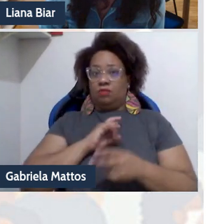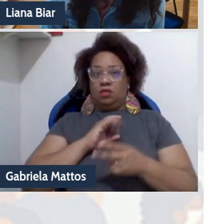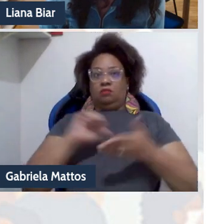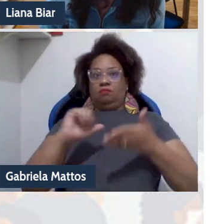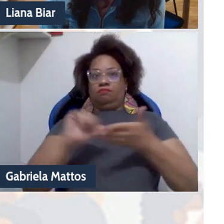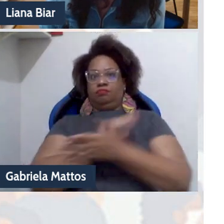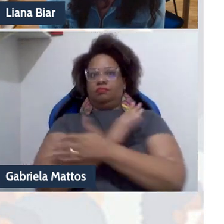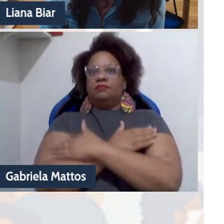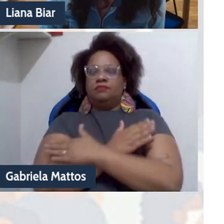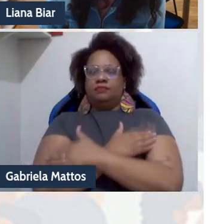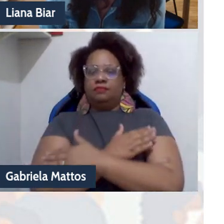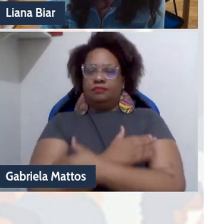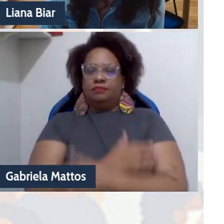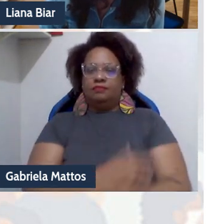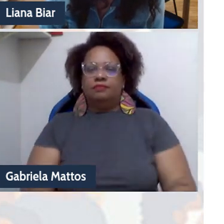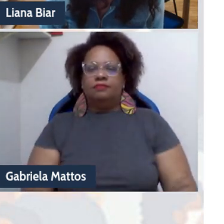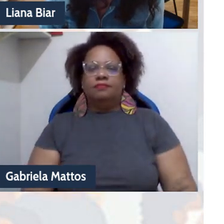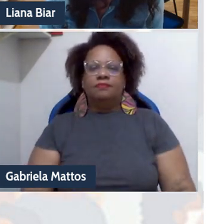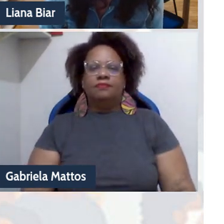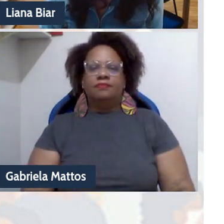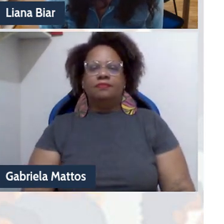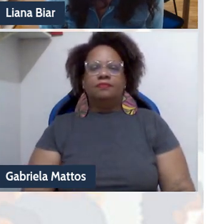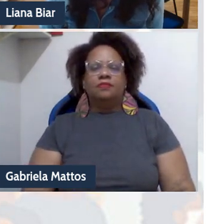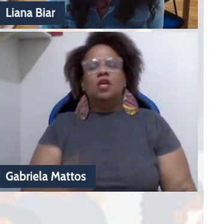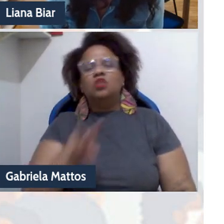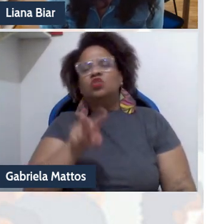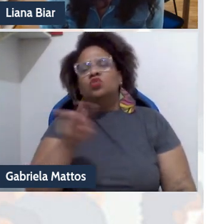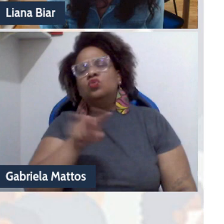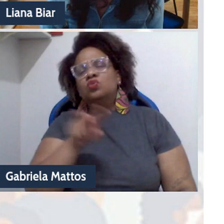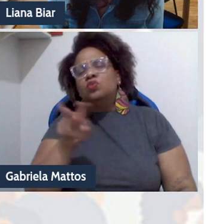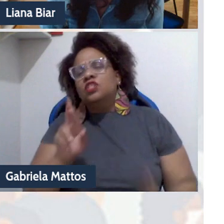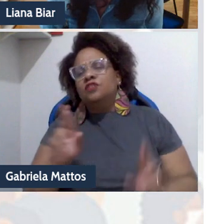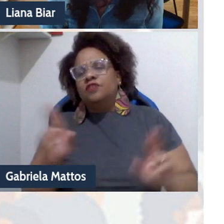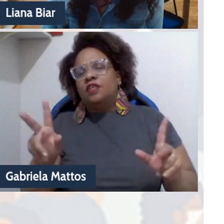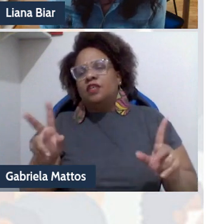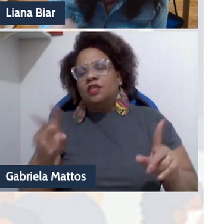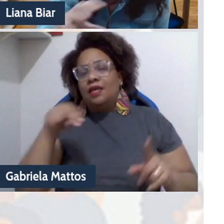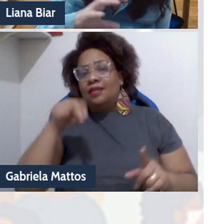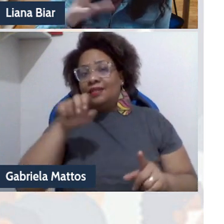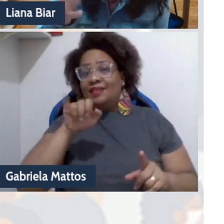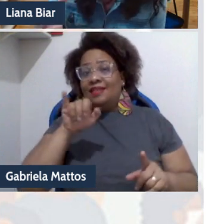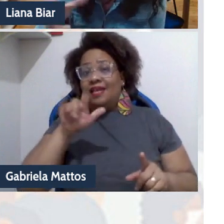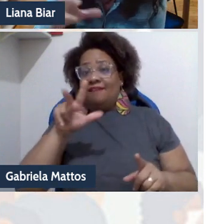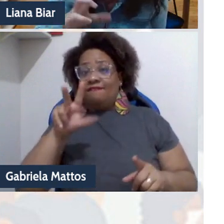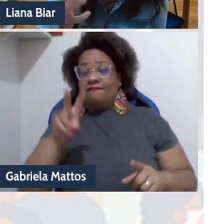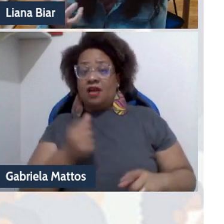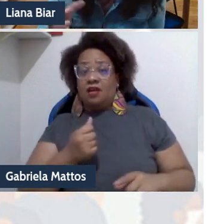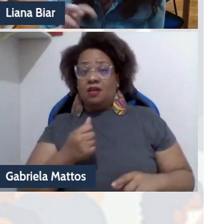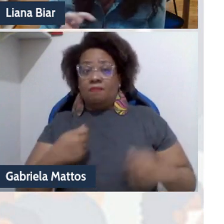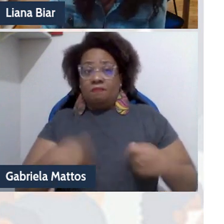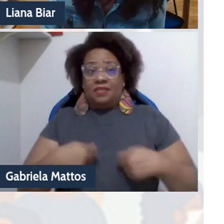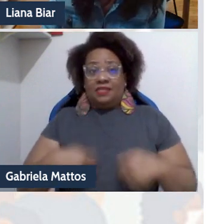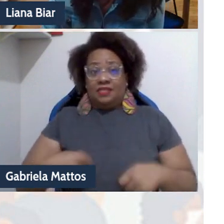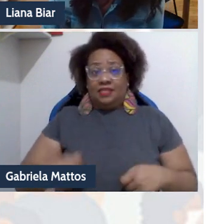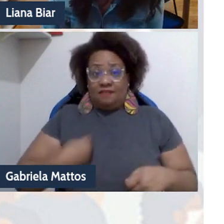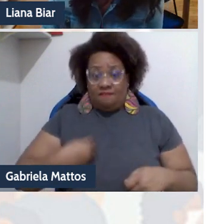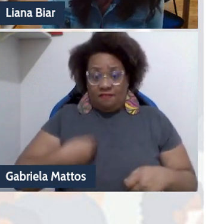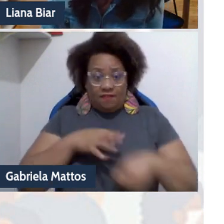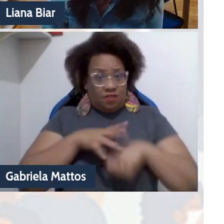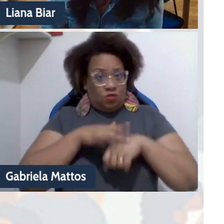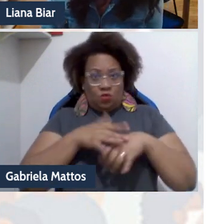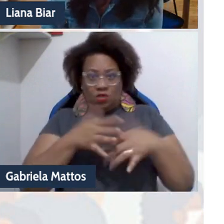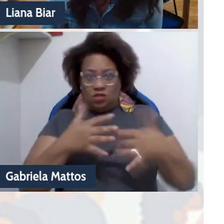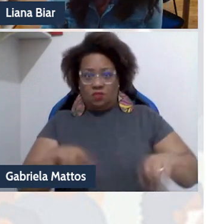E de diferença também fundamental, a gente vê que, no caso da Neiva, a sobrevivência é tanto econômica quanto biológica, né? Ela